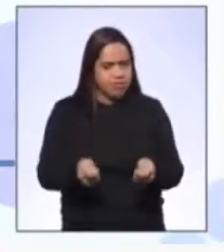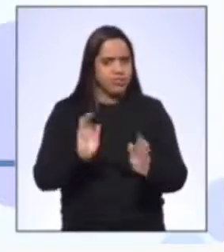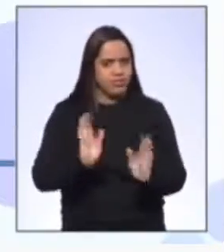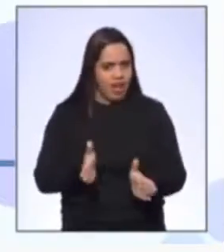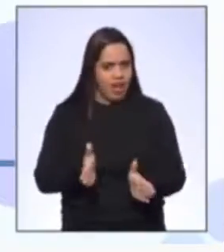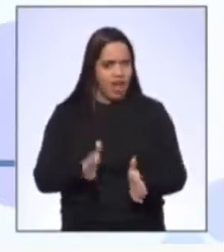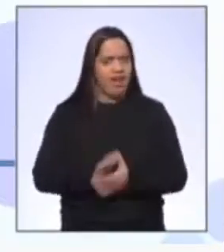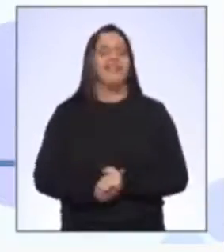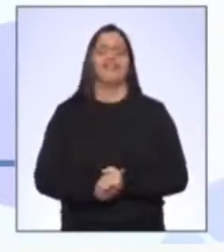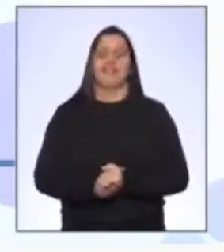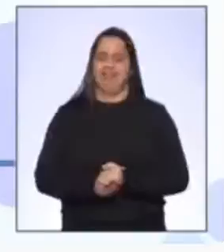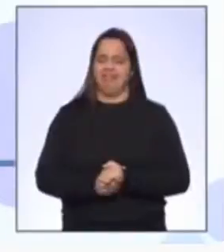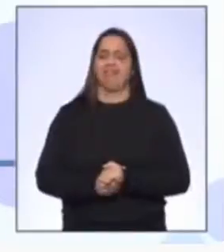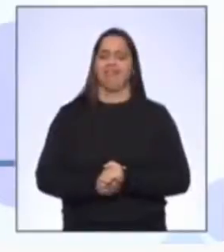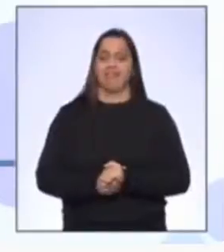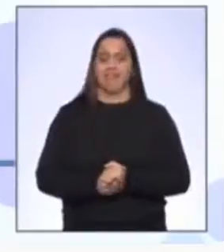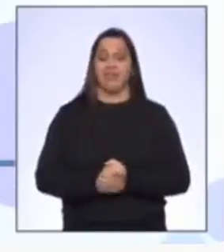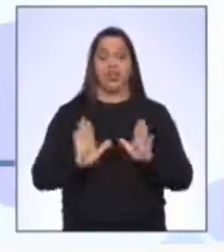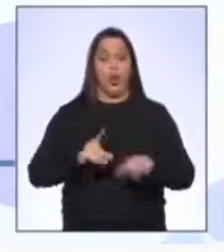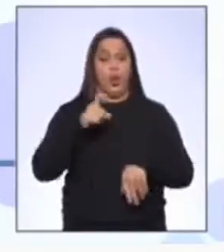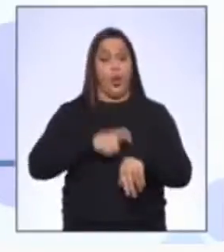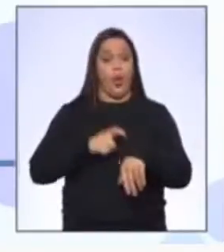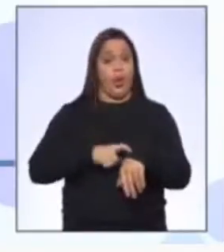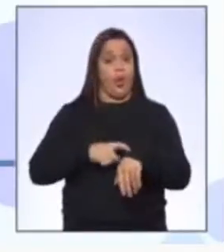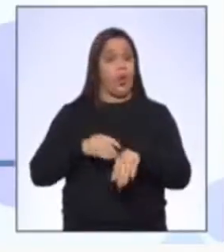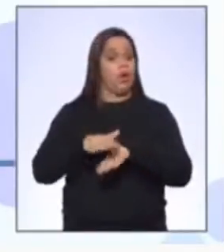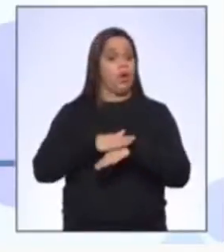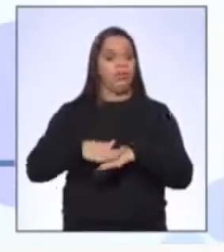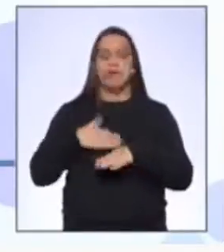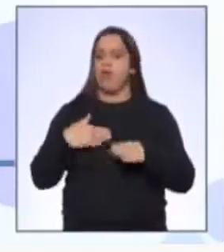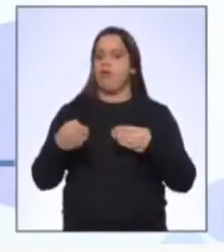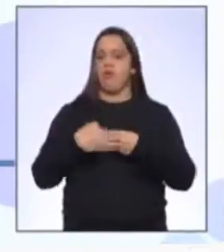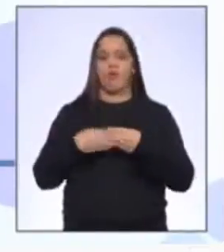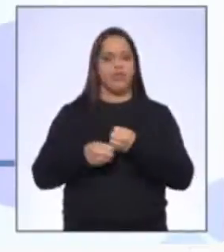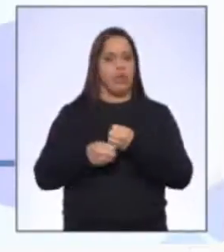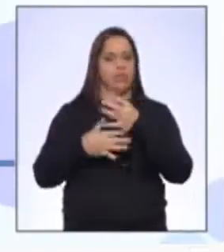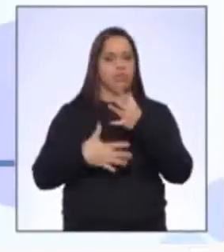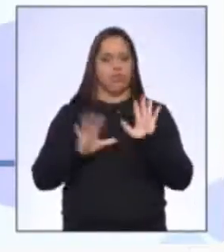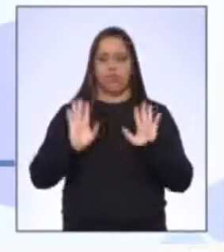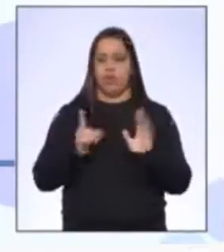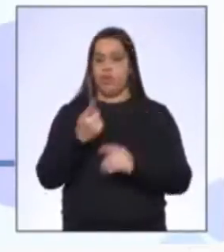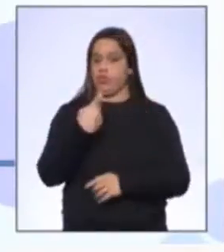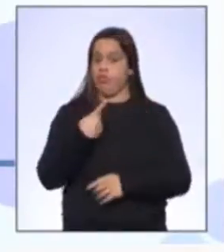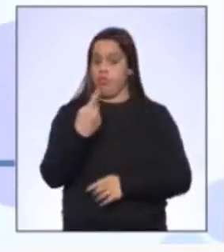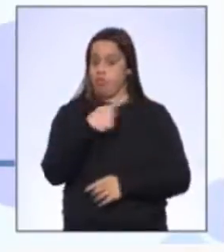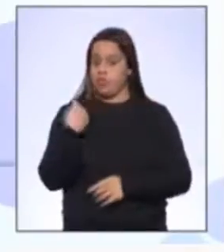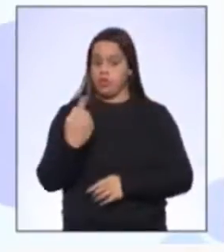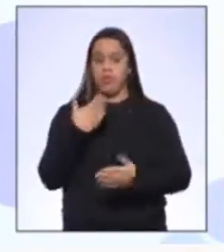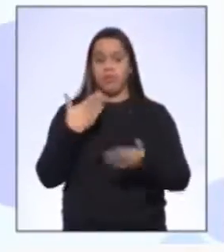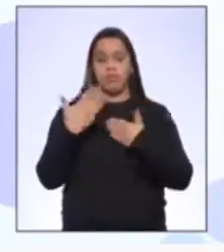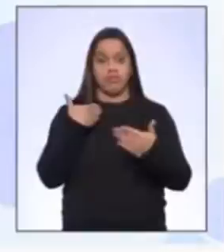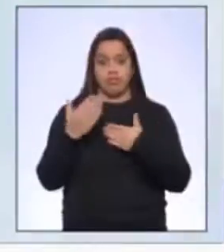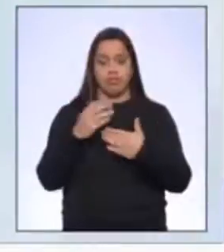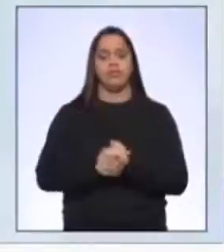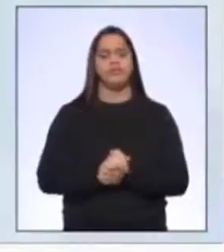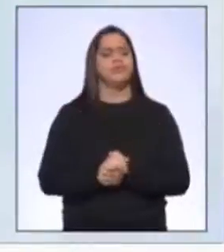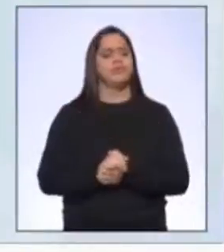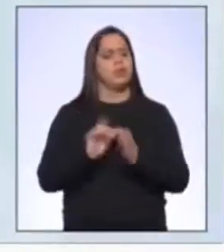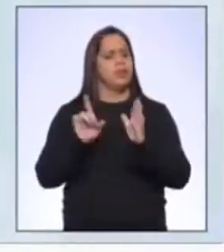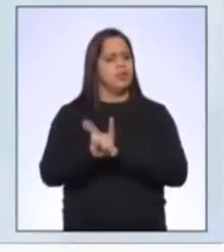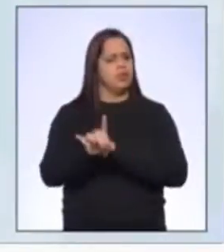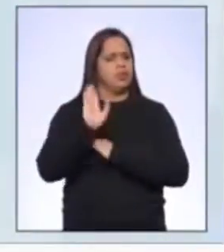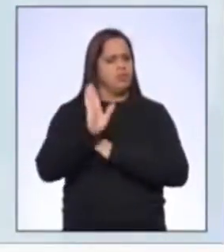vamos lá hora da conversa não vou fechar o chat é o nosso bate-papo você já conheciam o